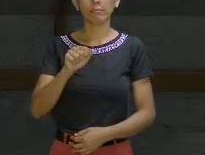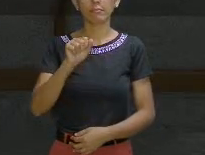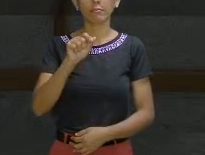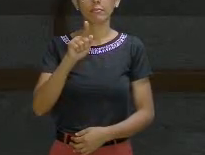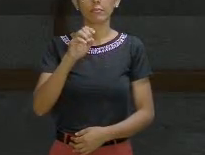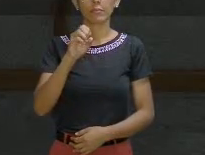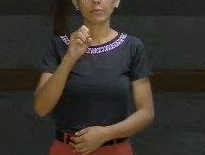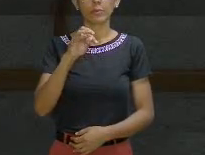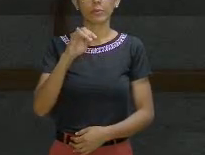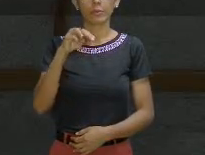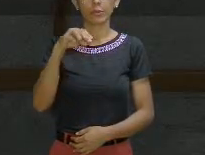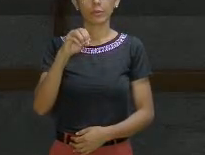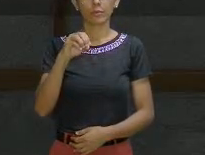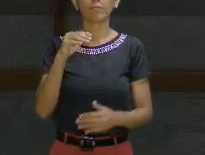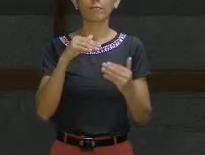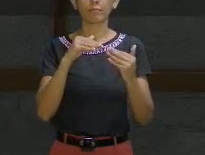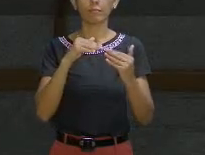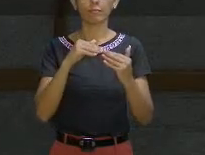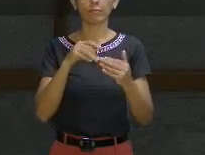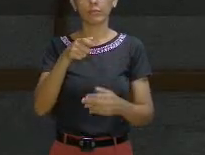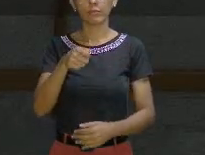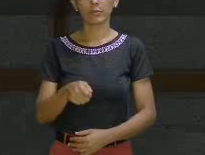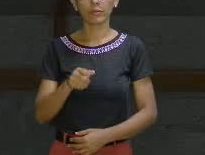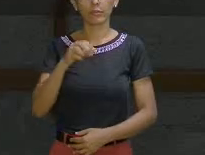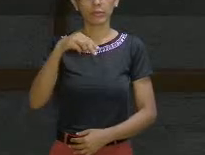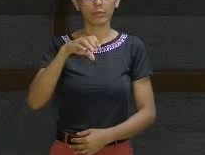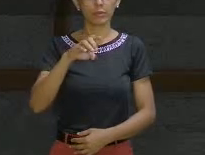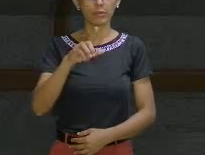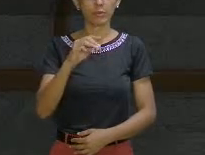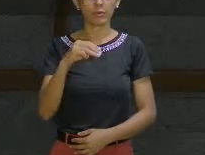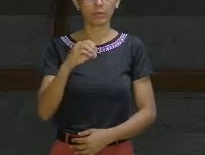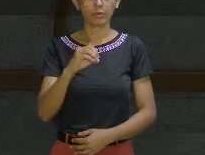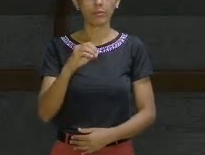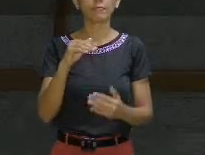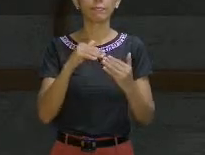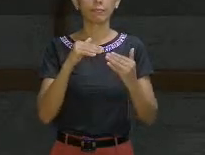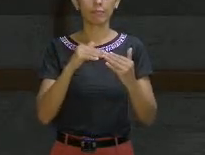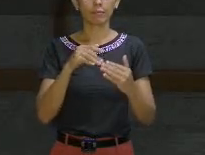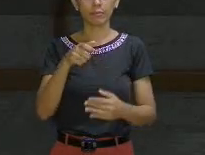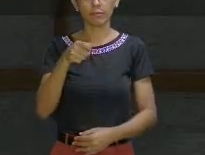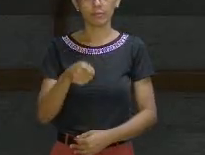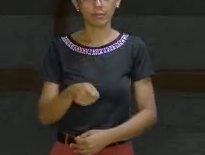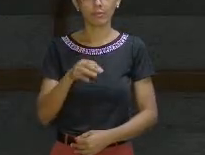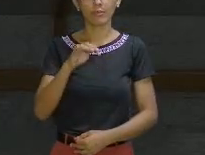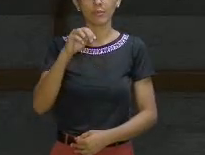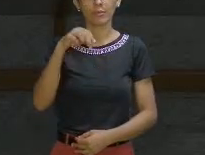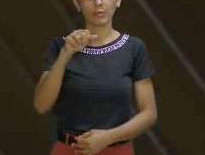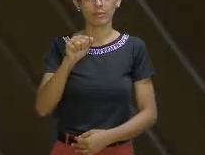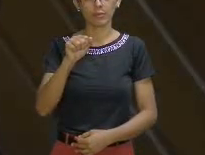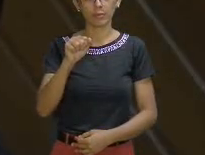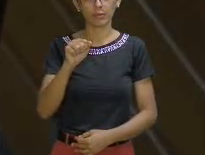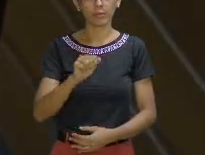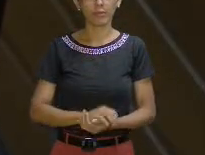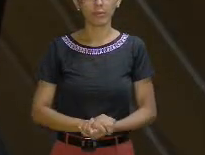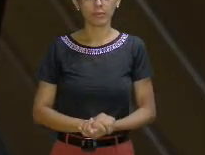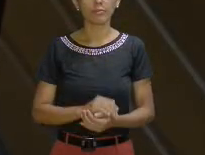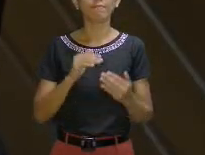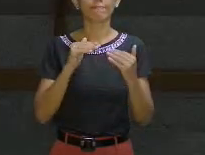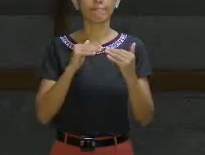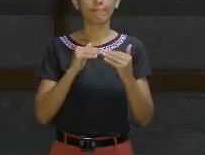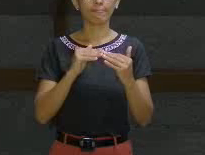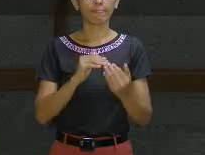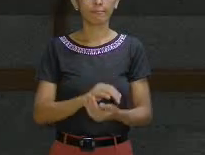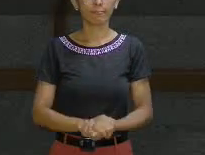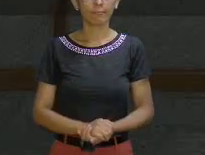Silvério? Acompanhe o relator, senhor presidente. Juiz Anselmo Gonçalves? Também vou acompanhar o relator. Juíza Tina Souza? Com o relator,